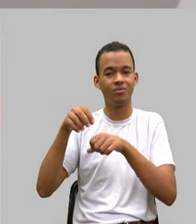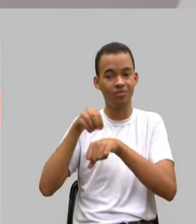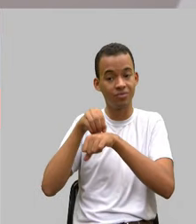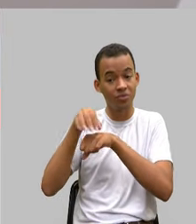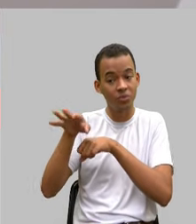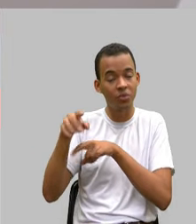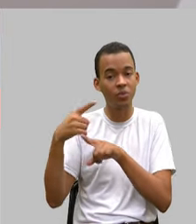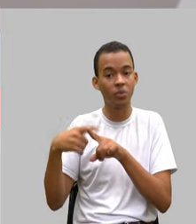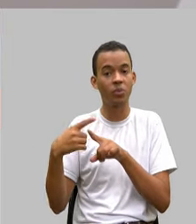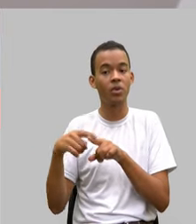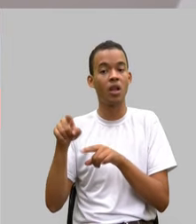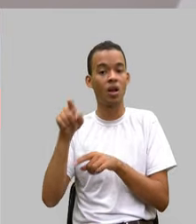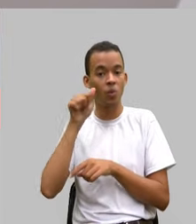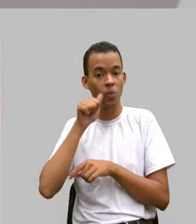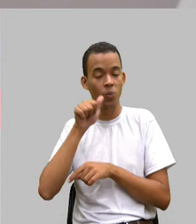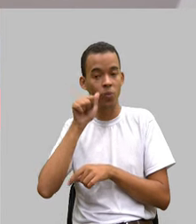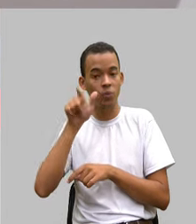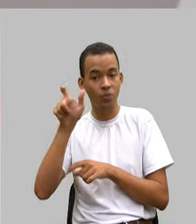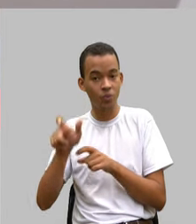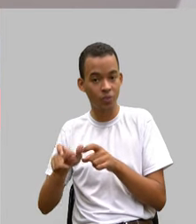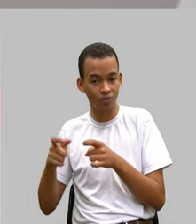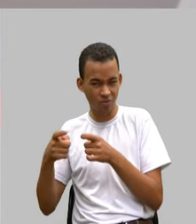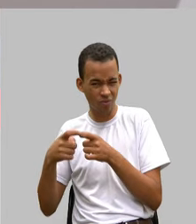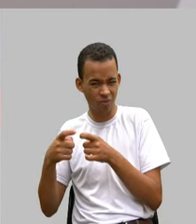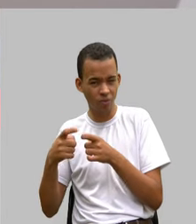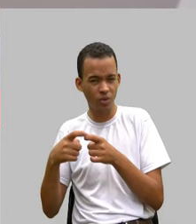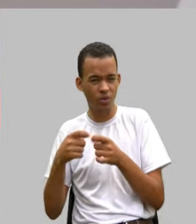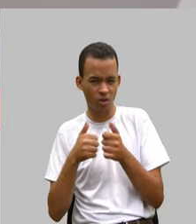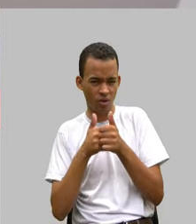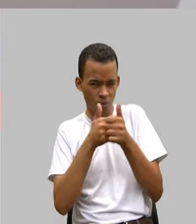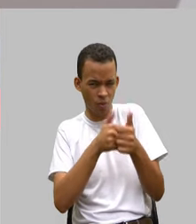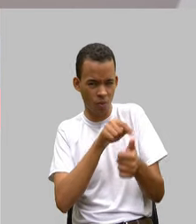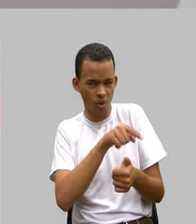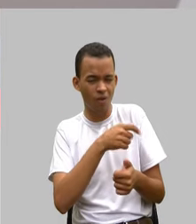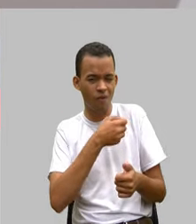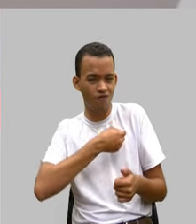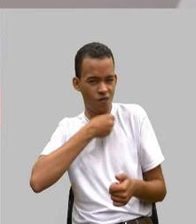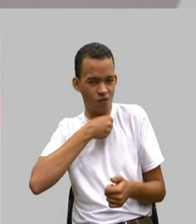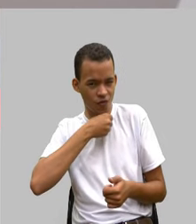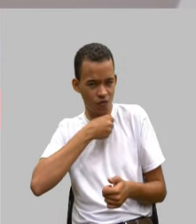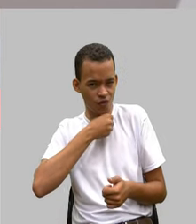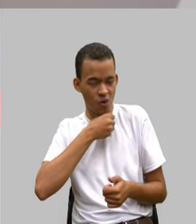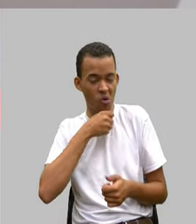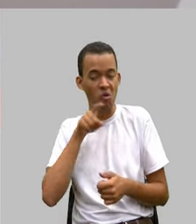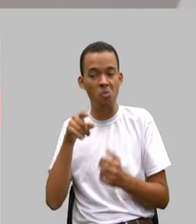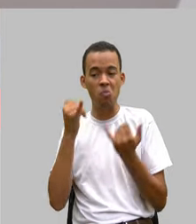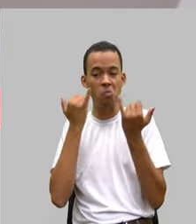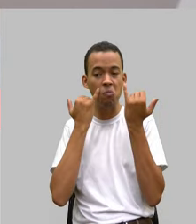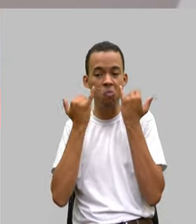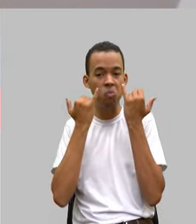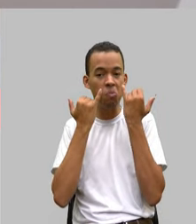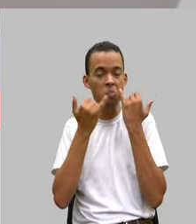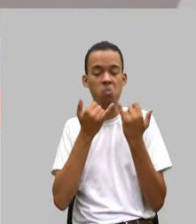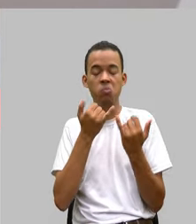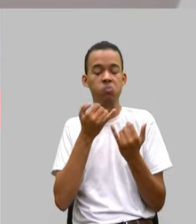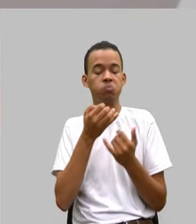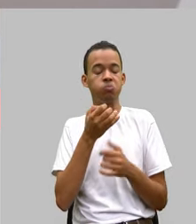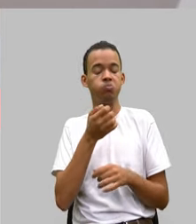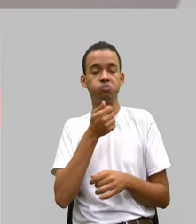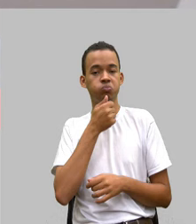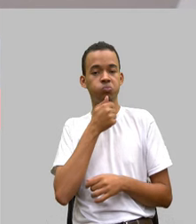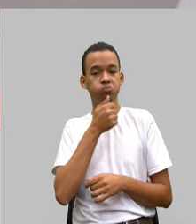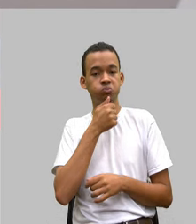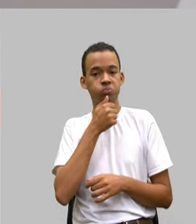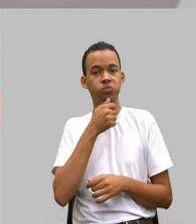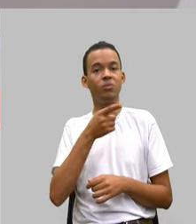acompanhava meus avós ela não tinha conhecimento não tinha informação a gente teve que levar artigos científicos para ela ela acabou indo para